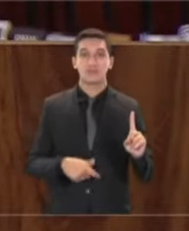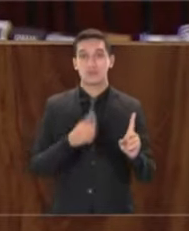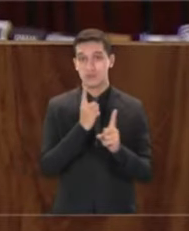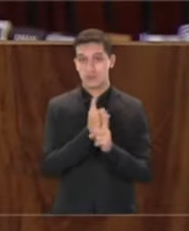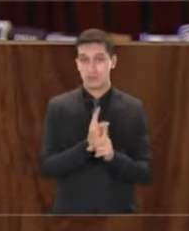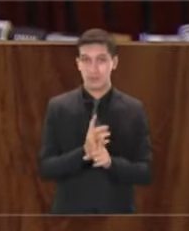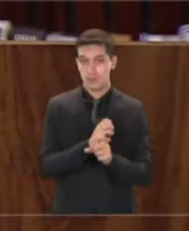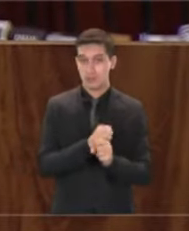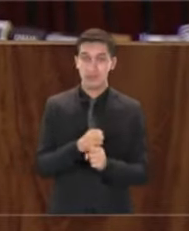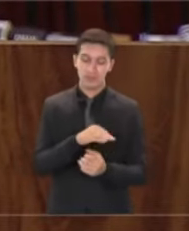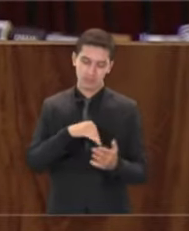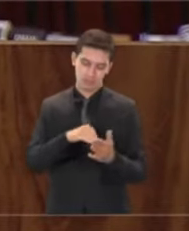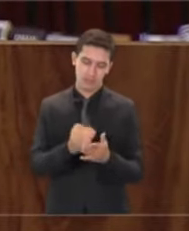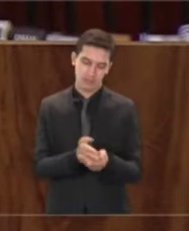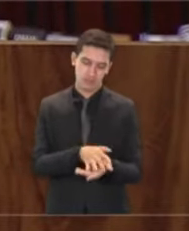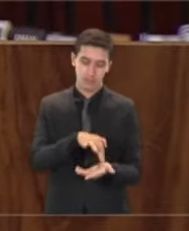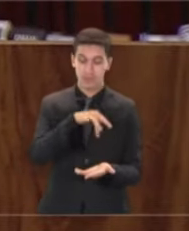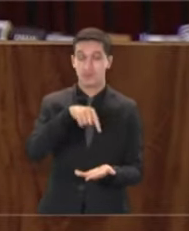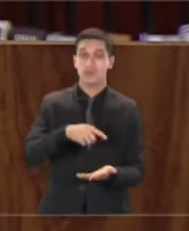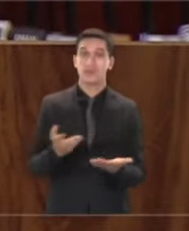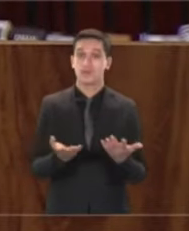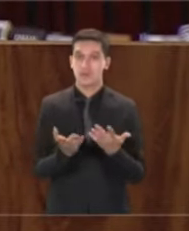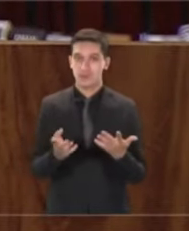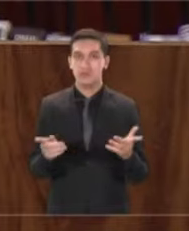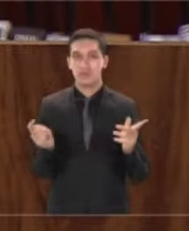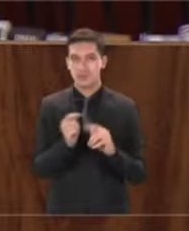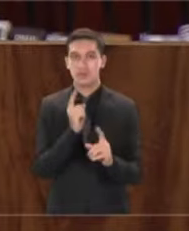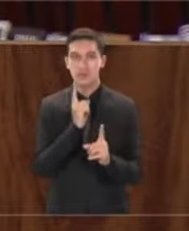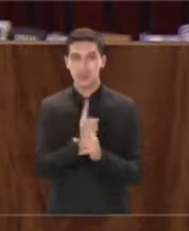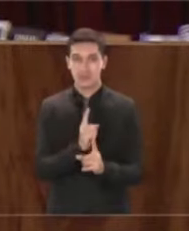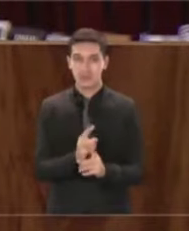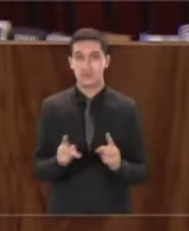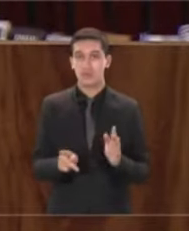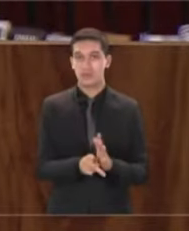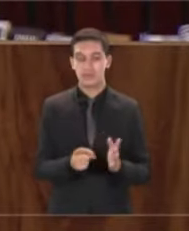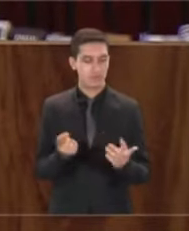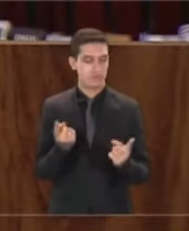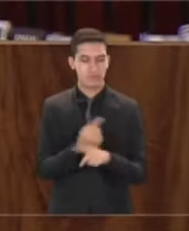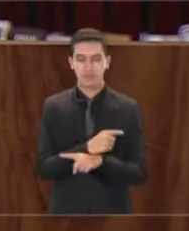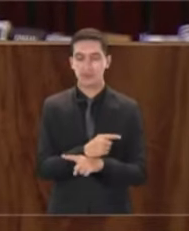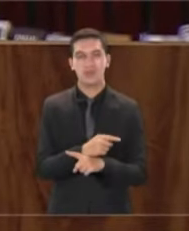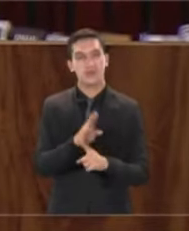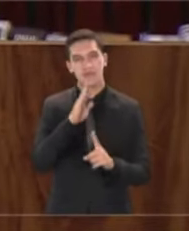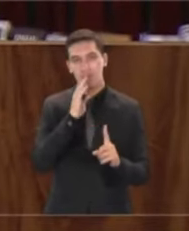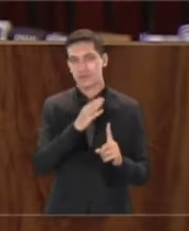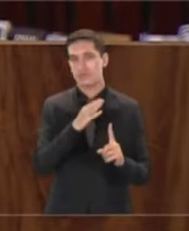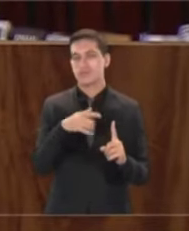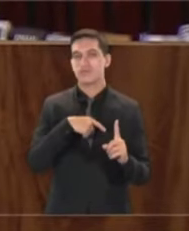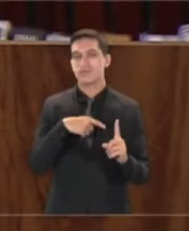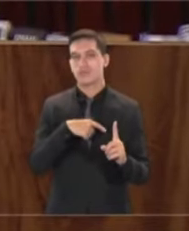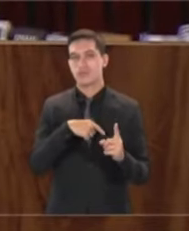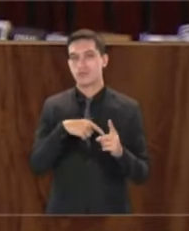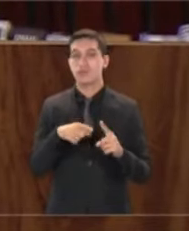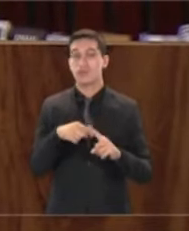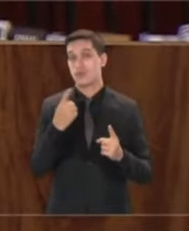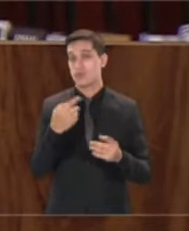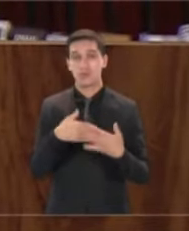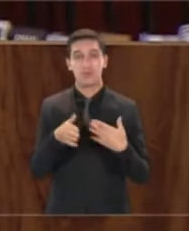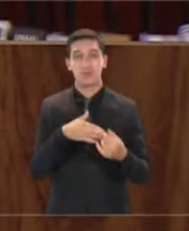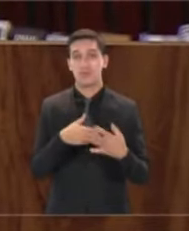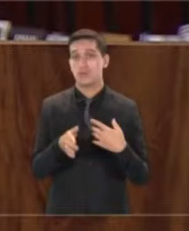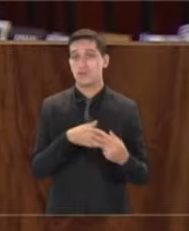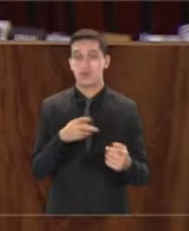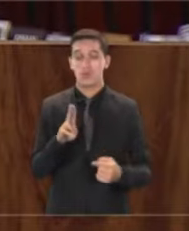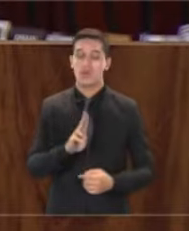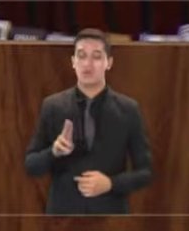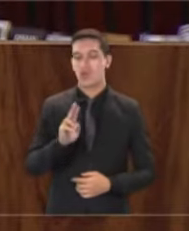apurada nos presentes autos, considerando tratar-se de violação objetiva que independe de ostentar ou